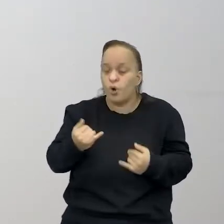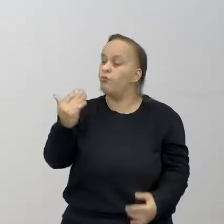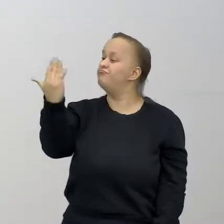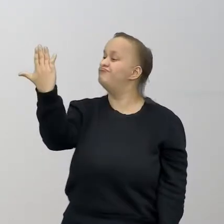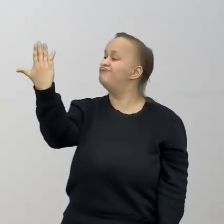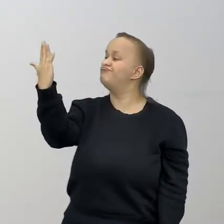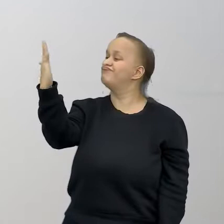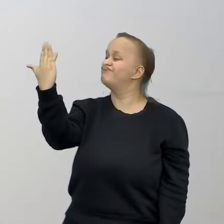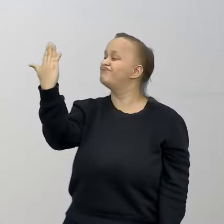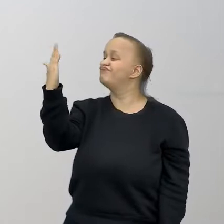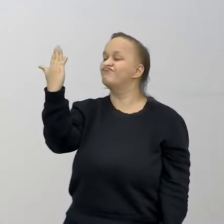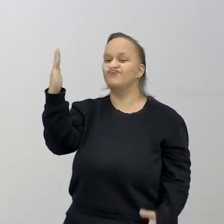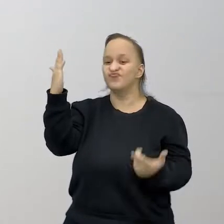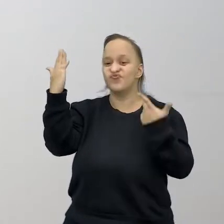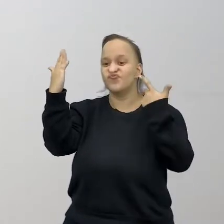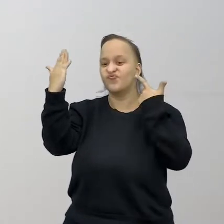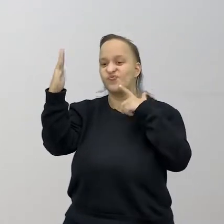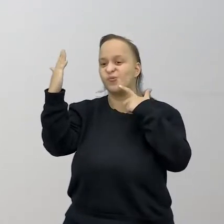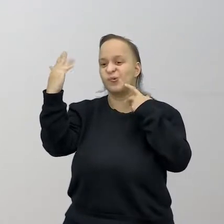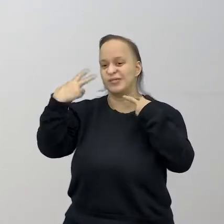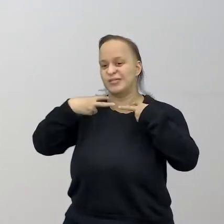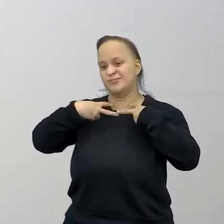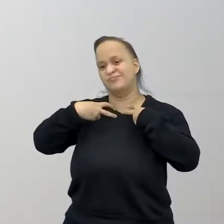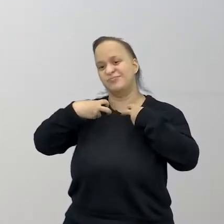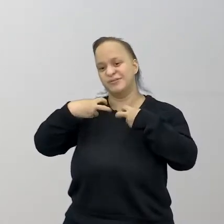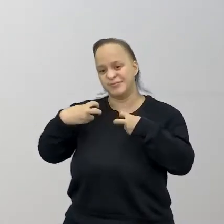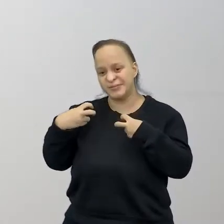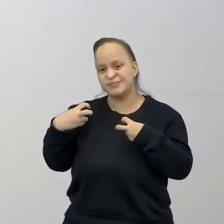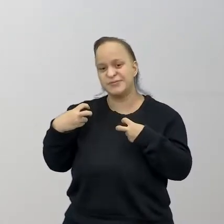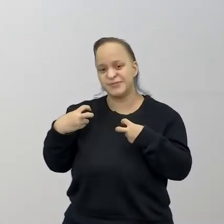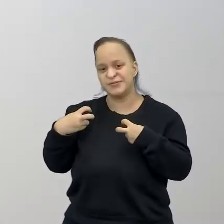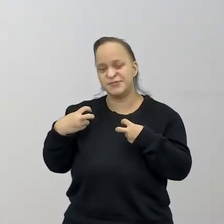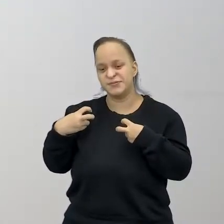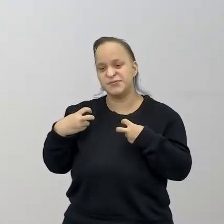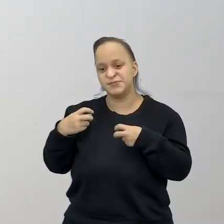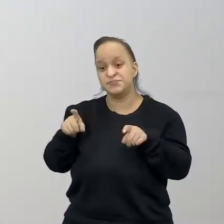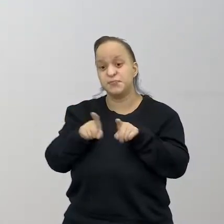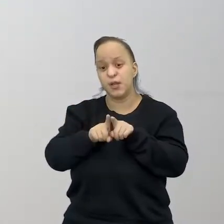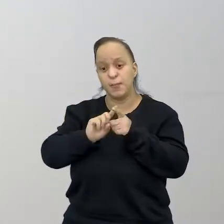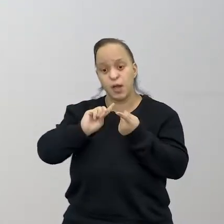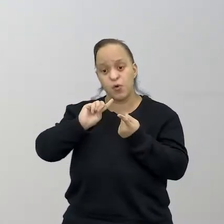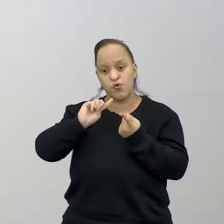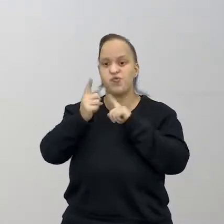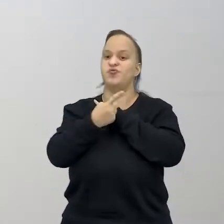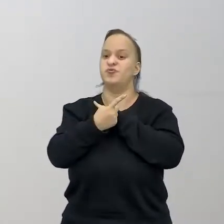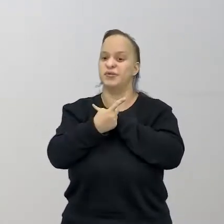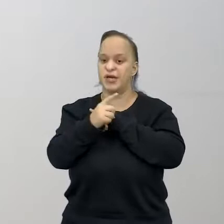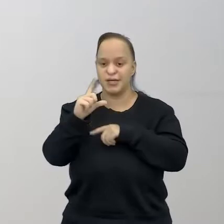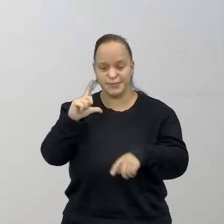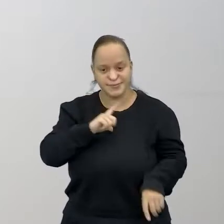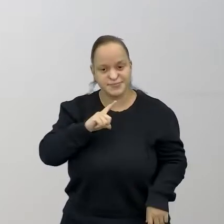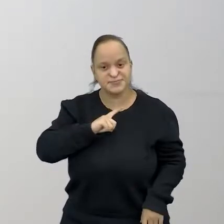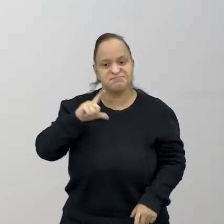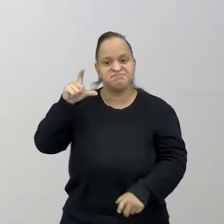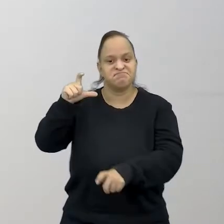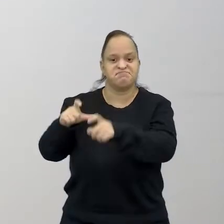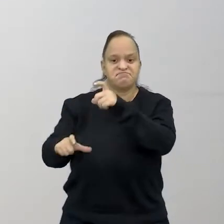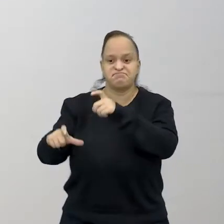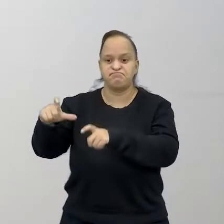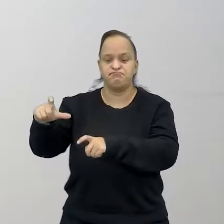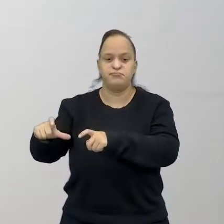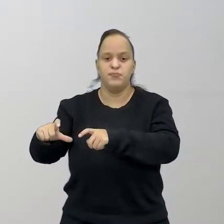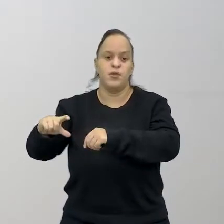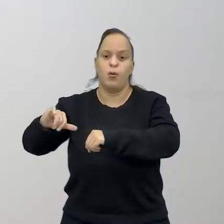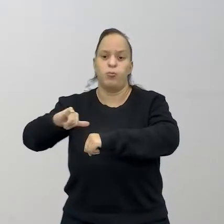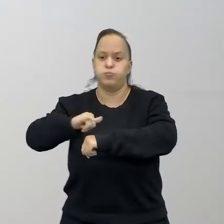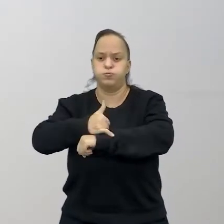não vejo esse corpo que eu tenho. E isso acontece no inverso. Existem sim pessoas que estão obesas e